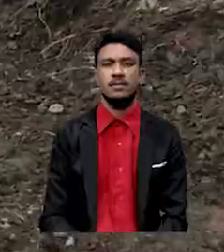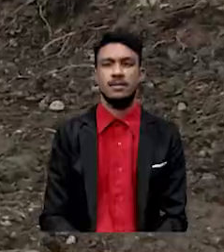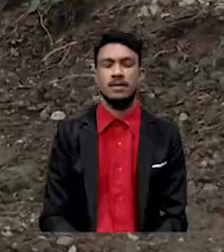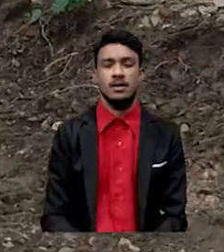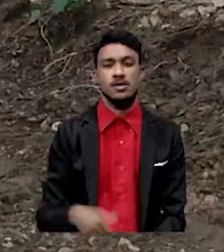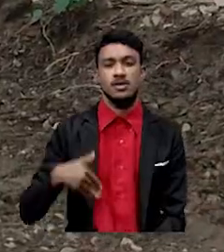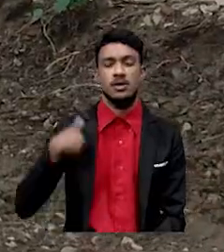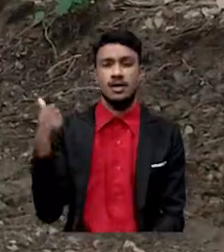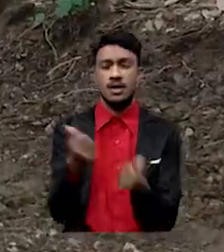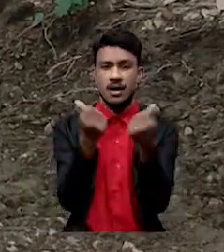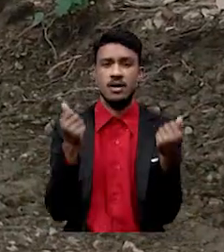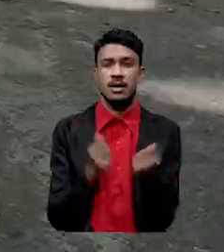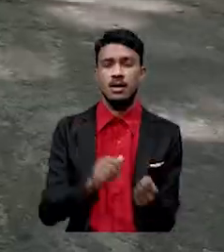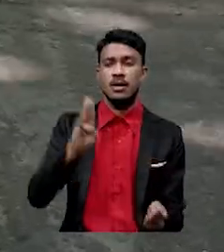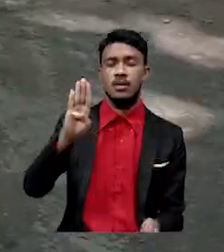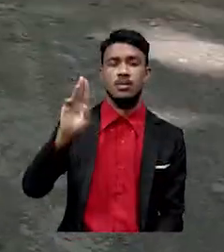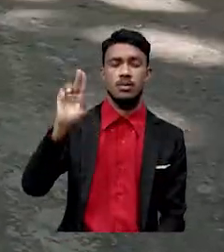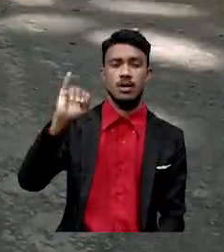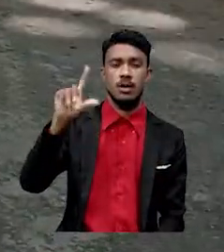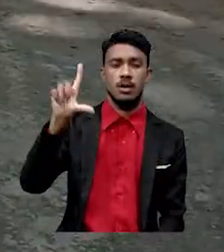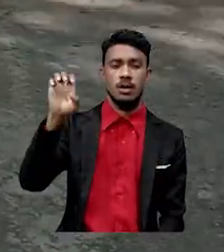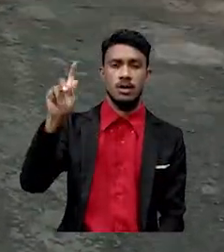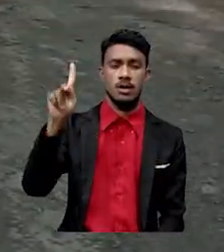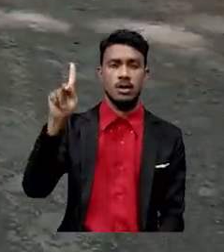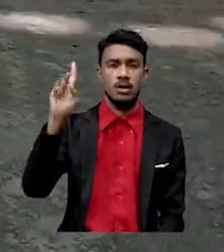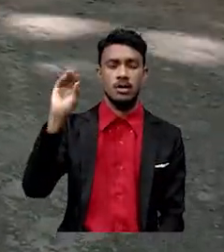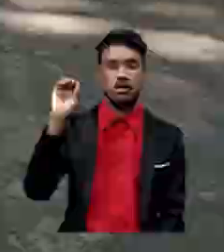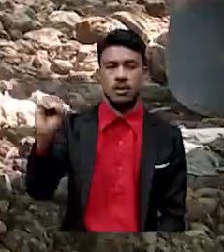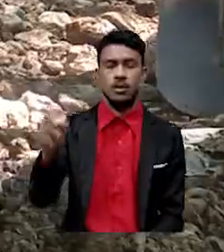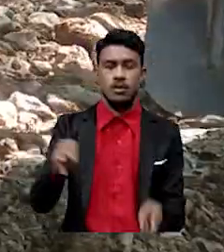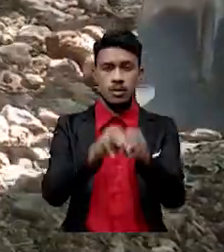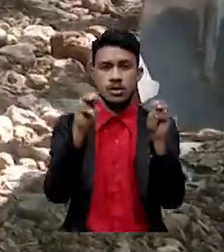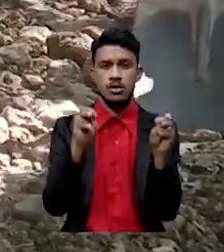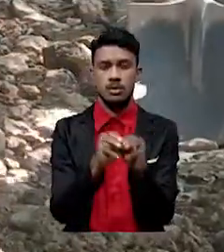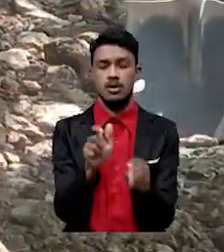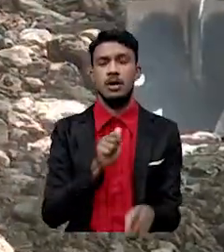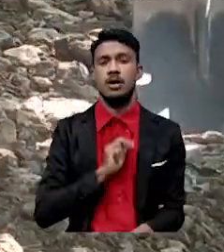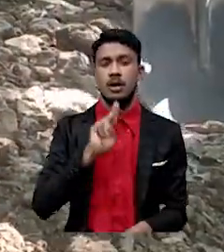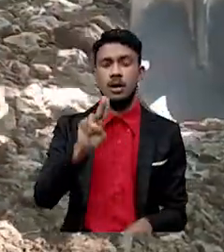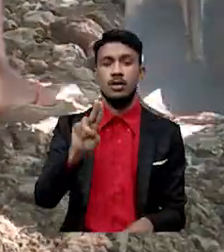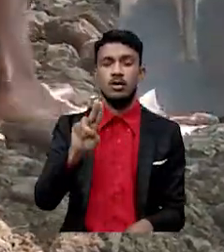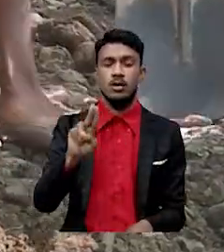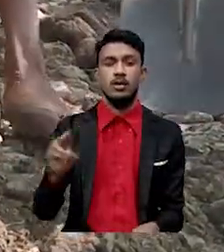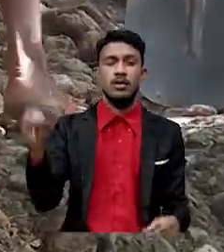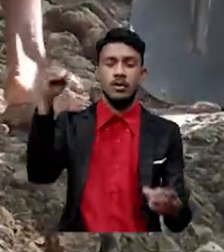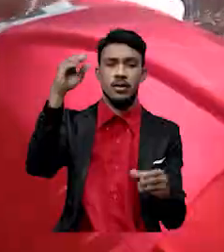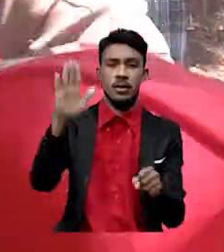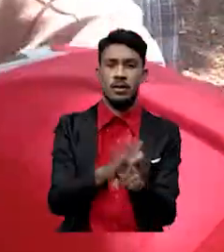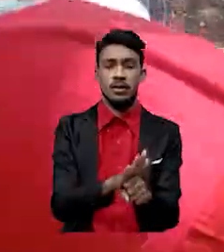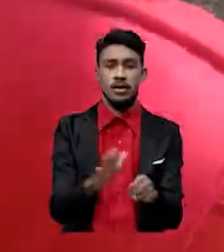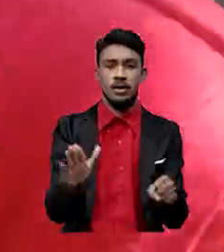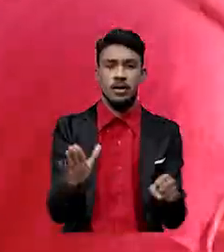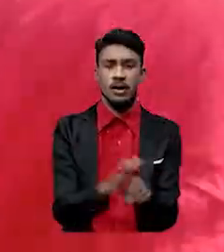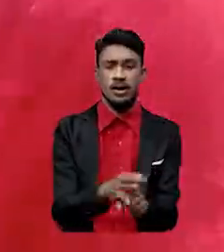Juventude Aldeia Buileco, Suco Ainaro, Posto Administrativo Ainaro, Município Ainaro, ou Iniciativa Taca Estrada Cuac e Areia